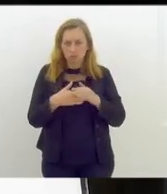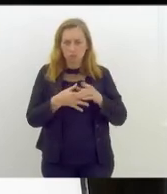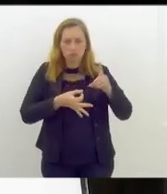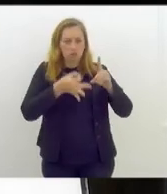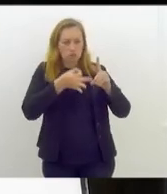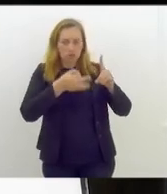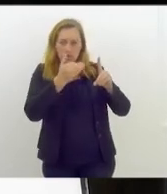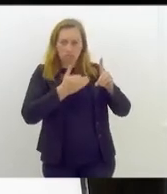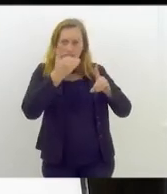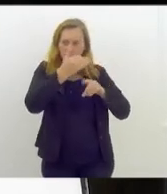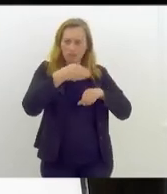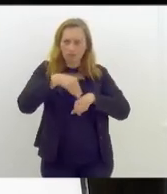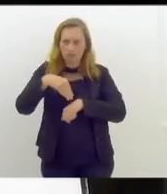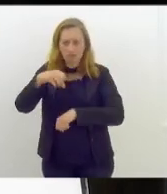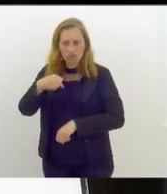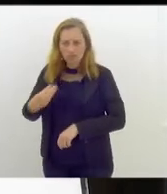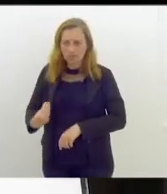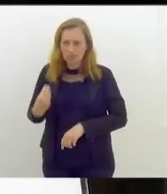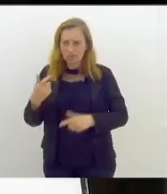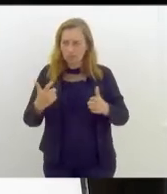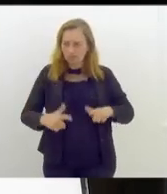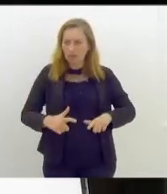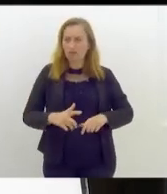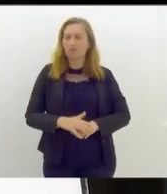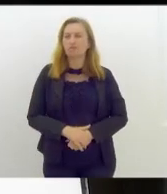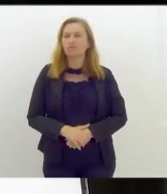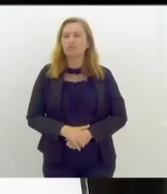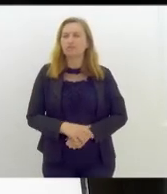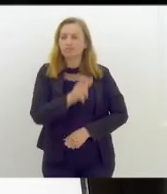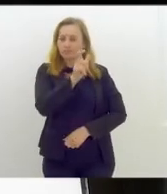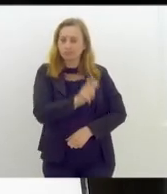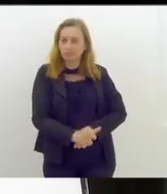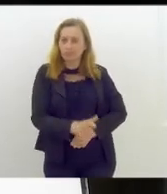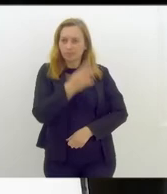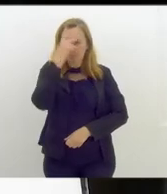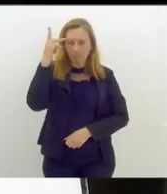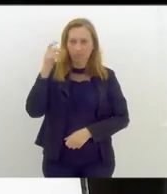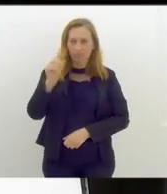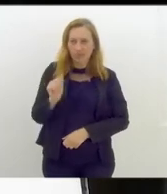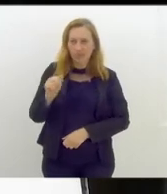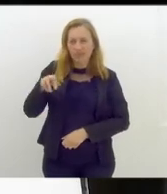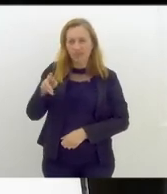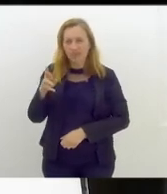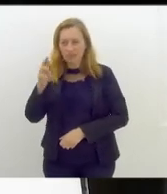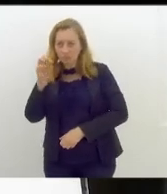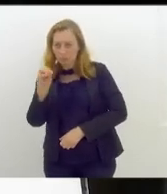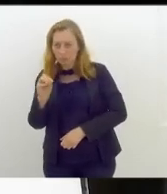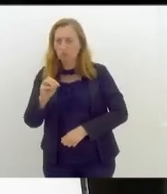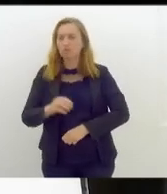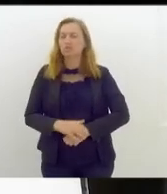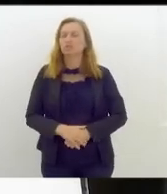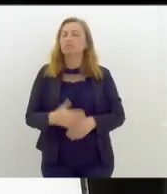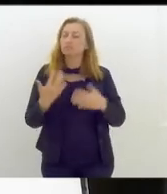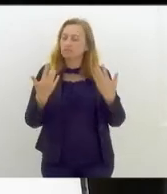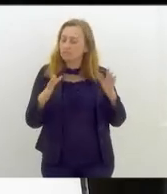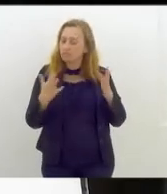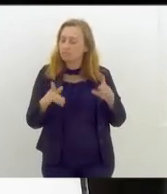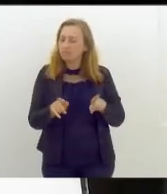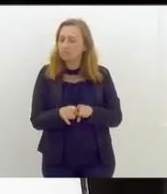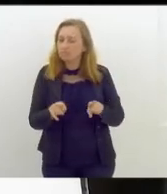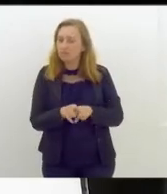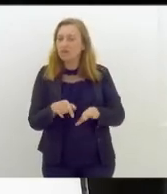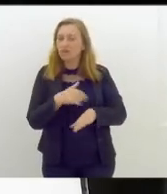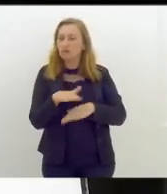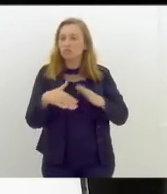desembargadores e magistrados aqui presentes, o que faço na pessoa do doutor Adriano Celso Guimarães. Cumprimento igualmente todos